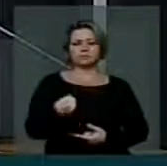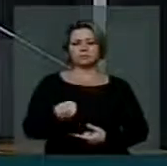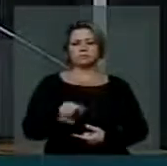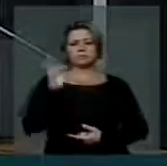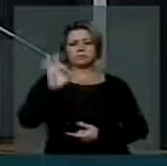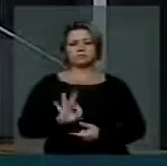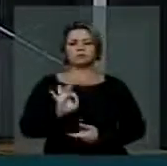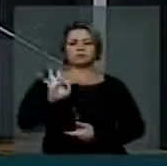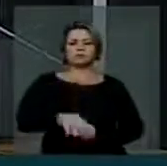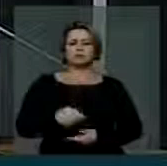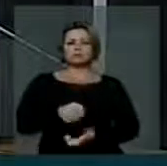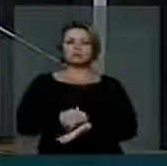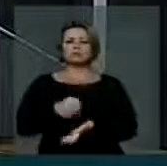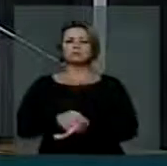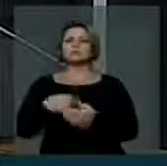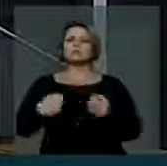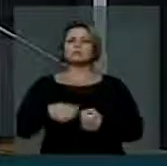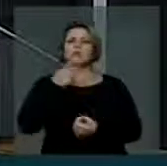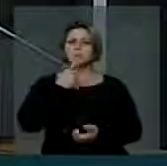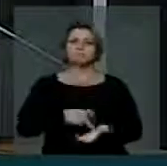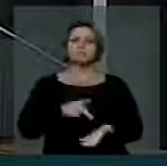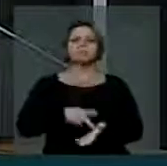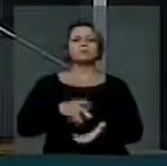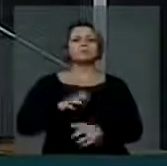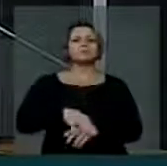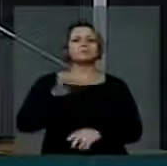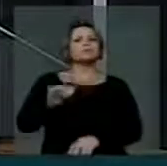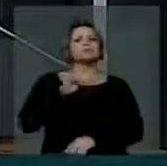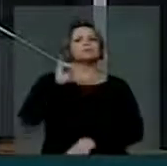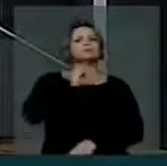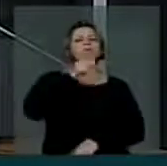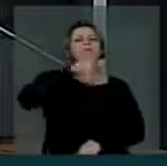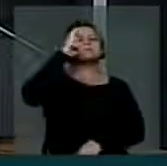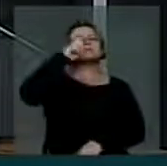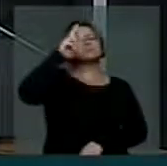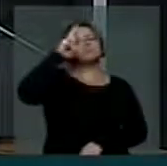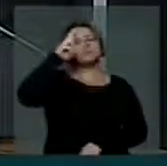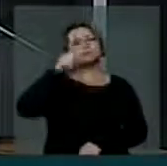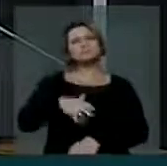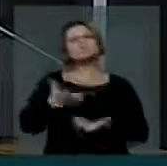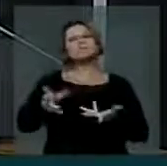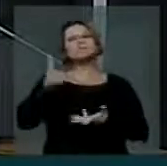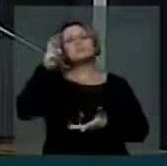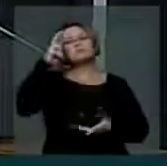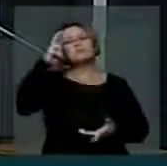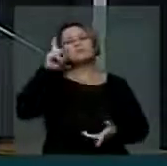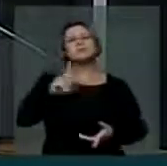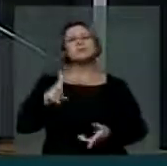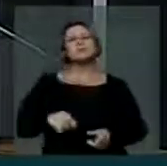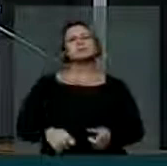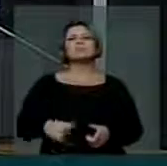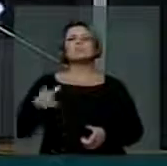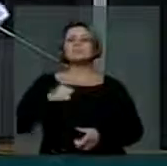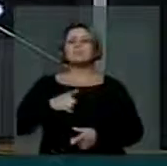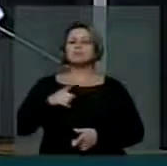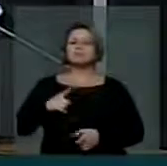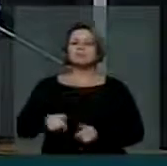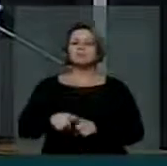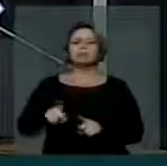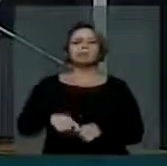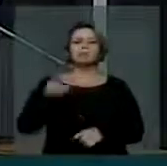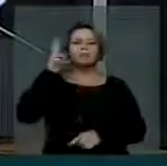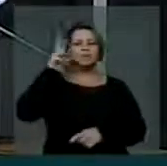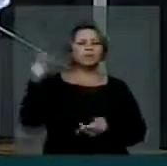60% da necessidade. Mas é importante lembrar E quem não se lembra, deputado Luiz Couto, daquela